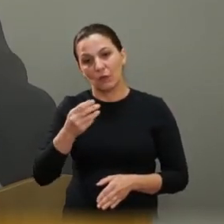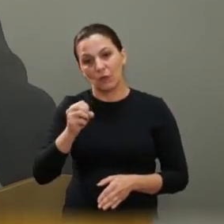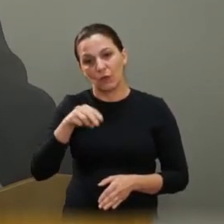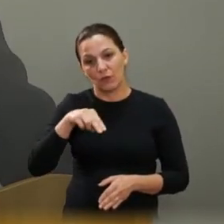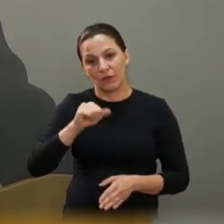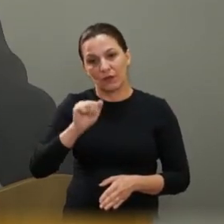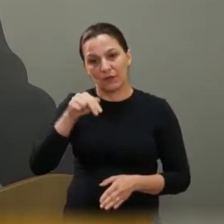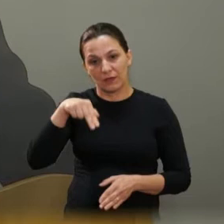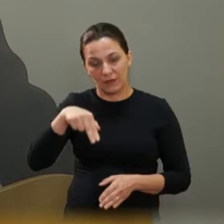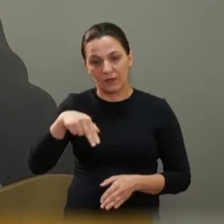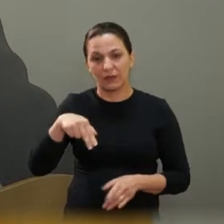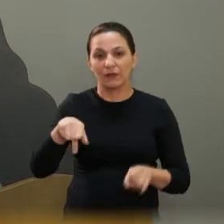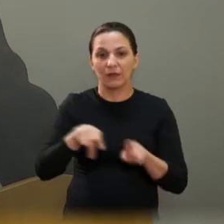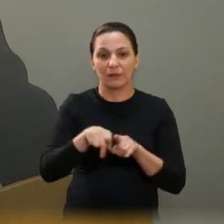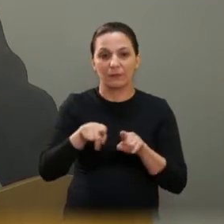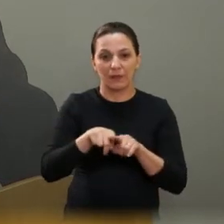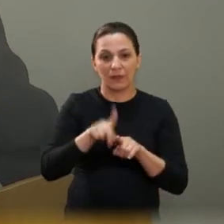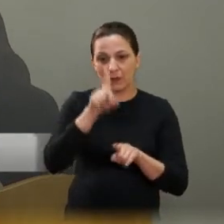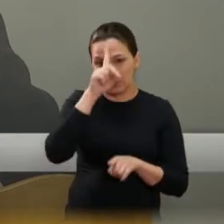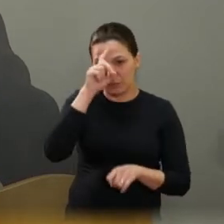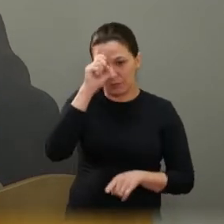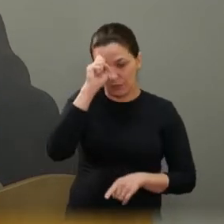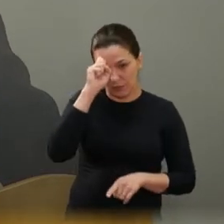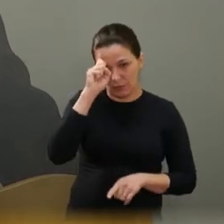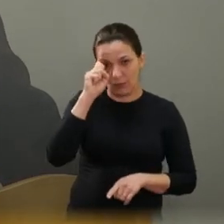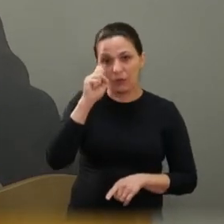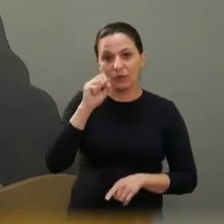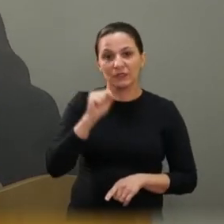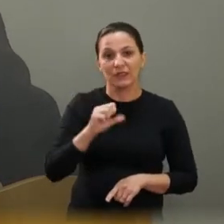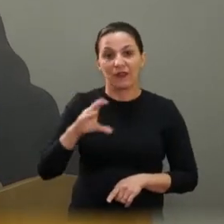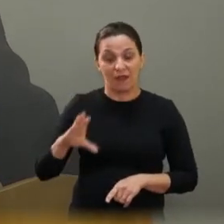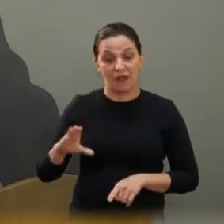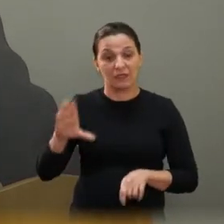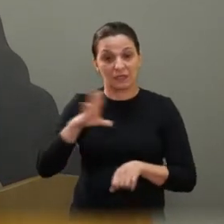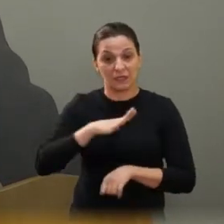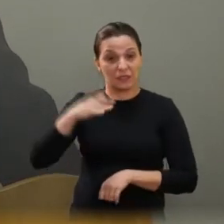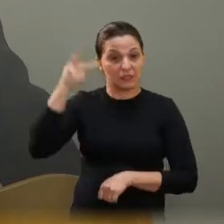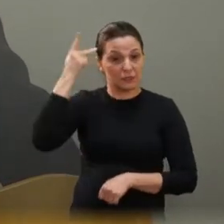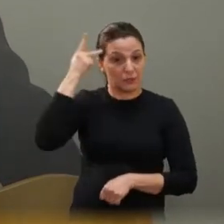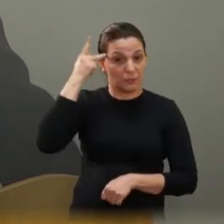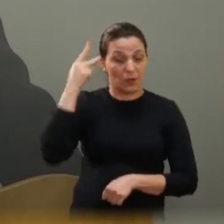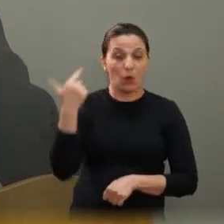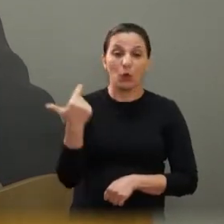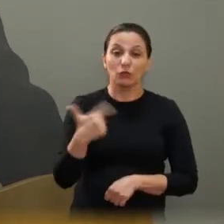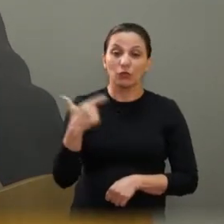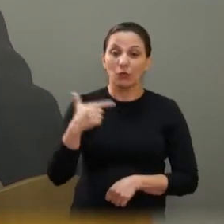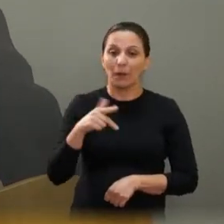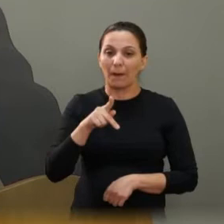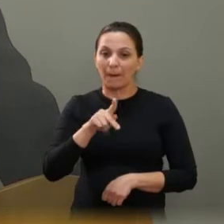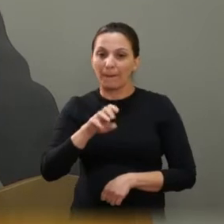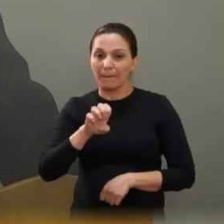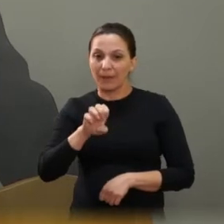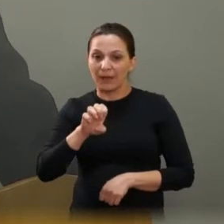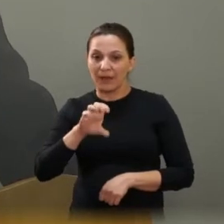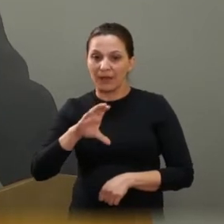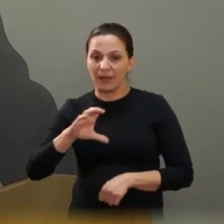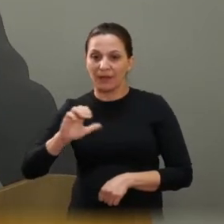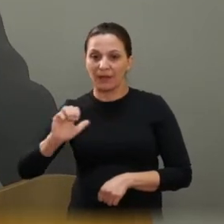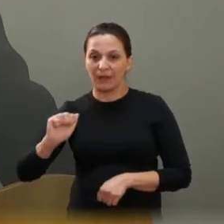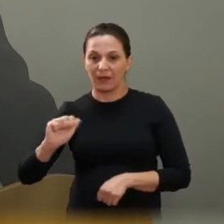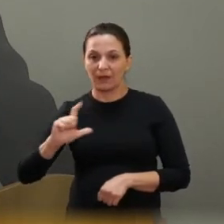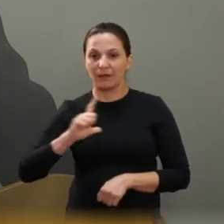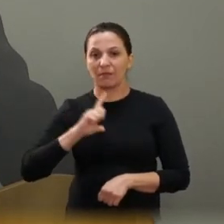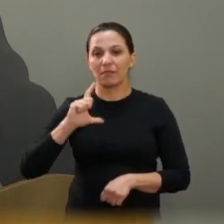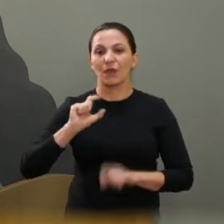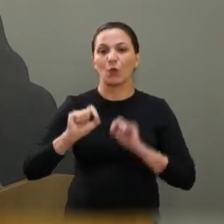o hospital a Santa Casa de São Paulo o segundo peca né e a Santa Casa do município também